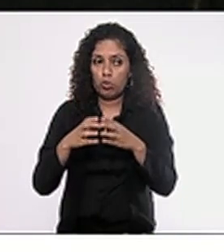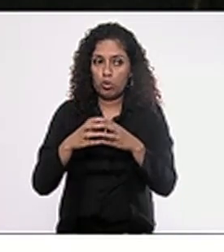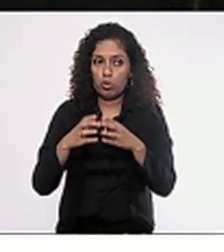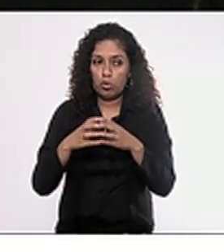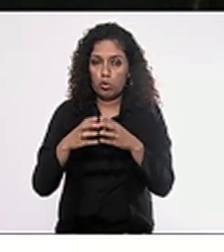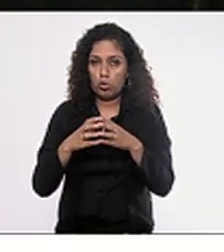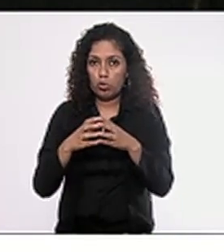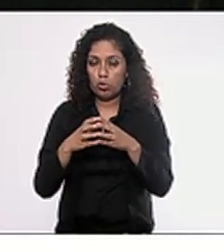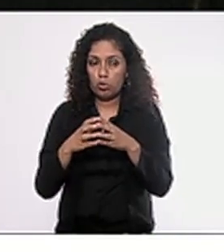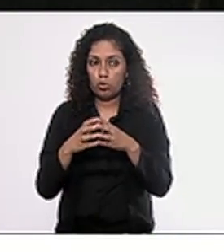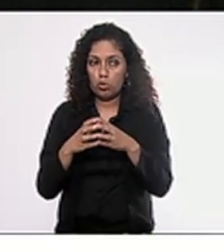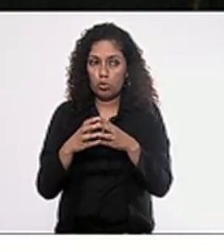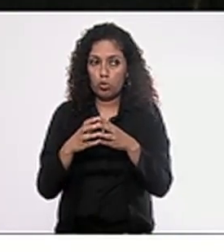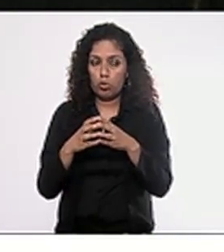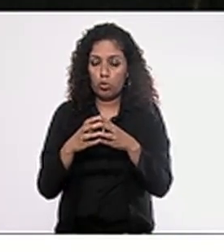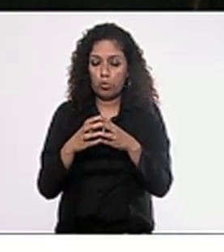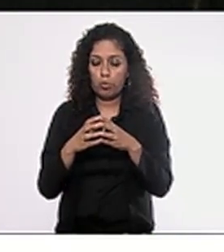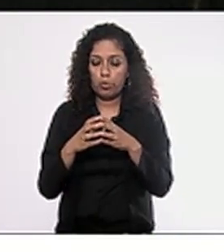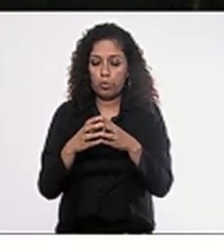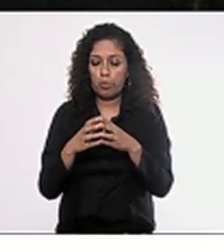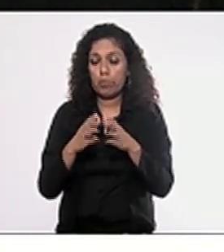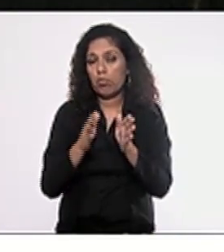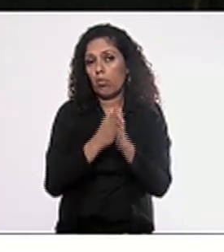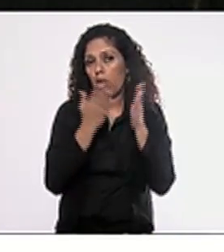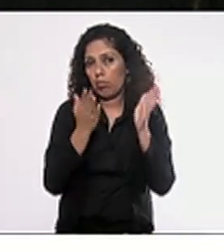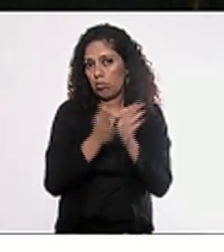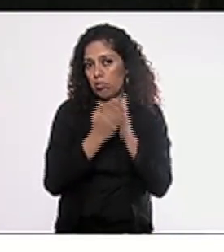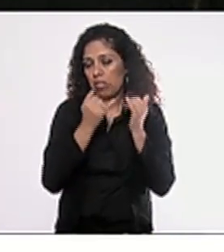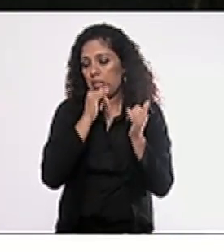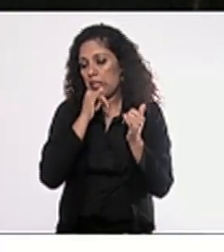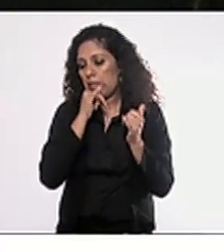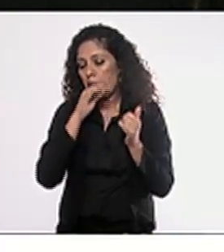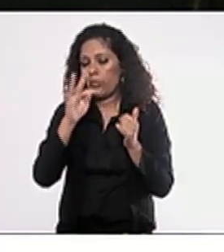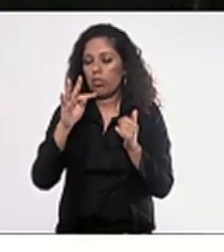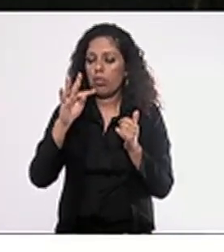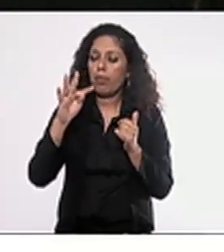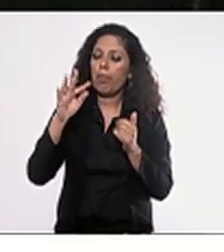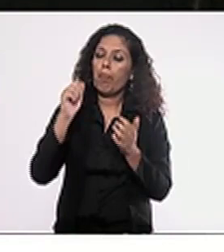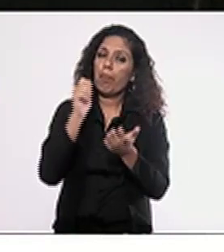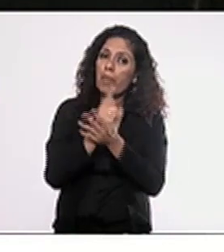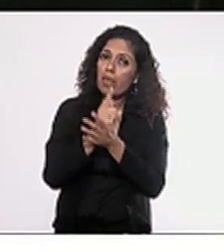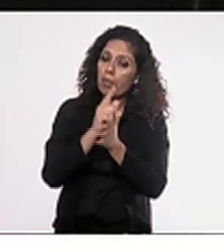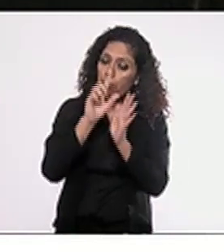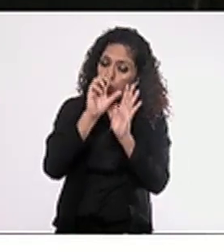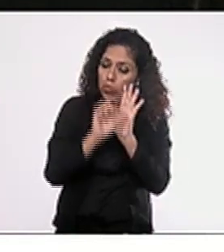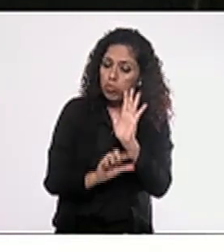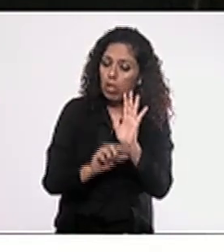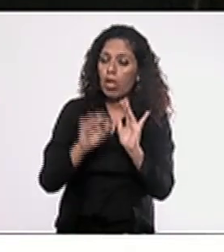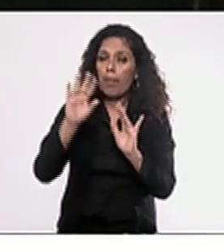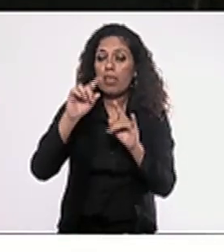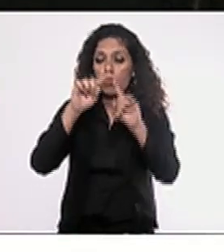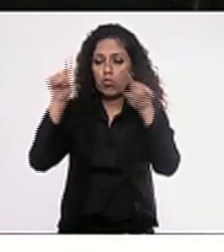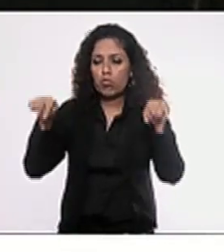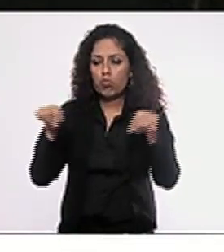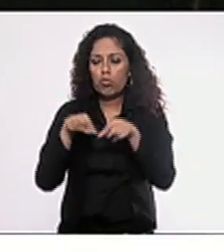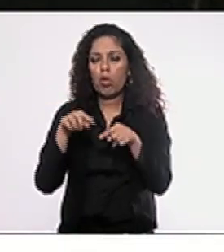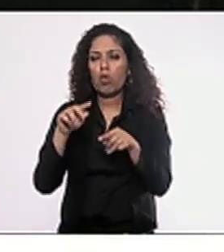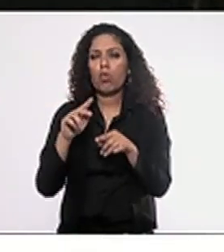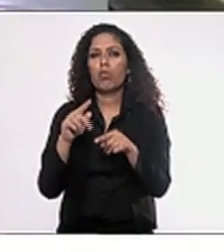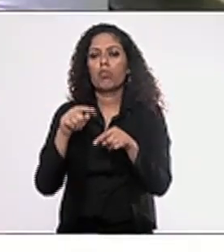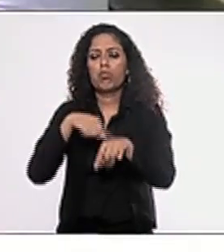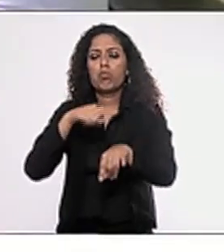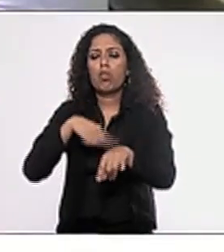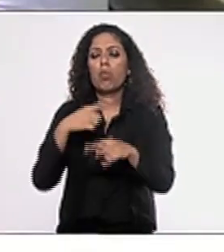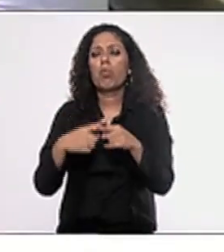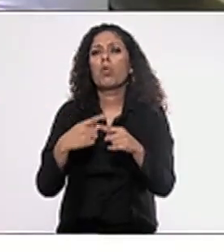onde estaria com a tarifa social, por exemplo, da SEDAI ou outras concessionárias. Deseja? Isso. Não, eu pontuei